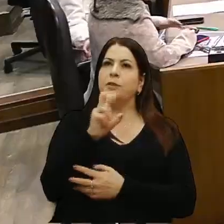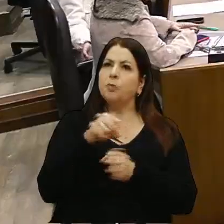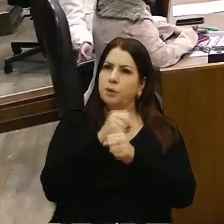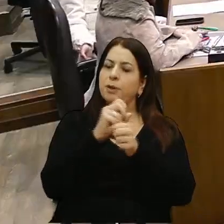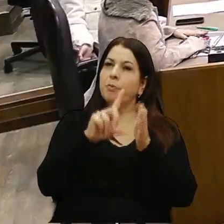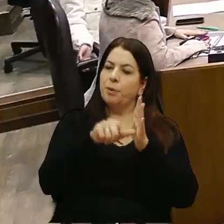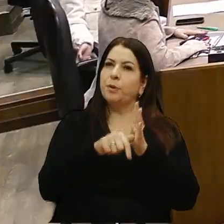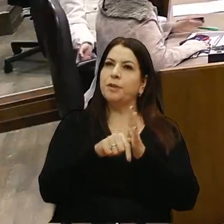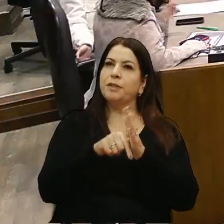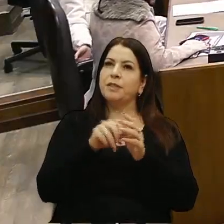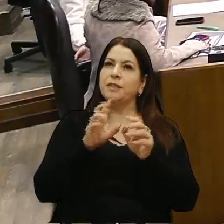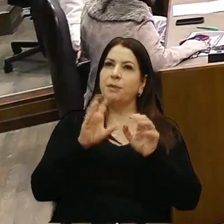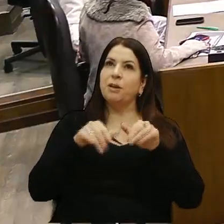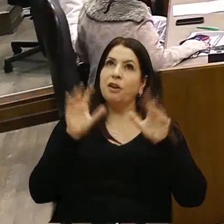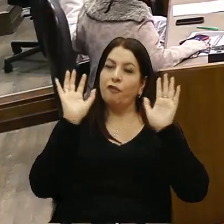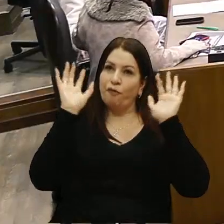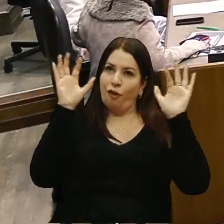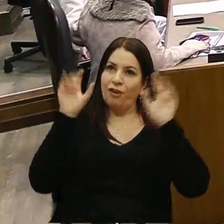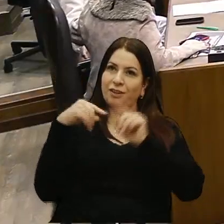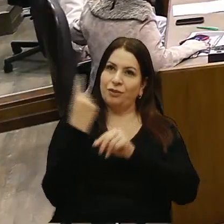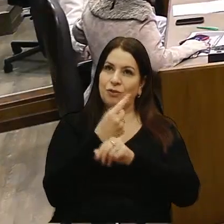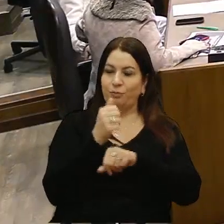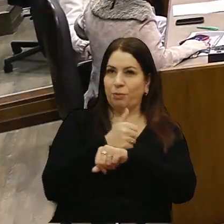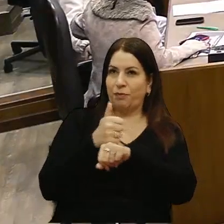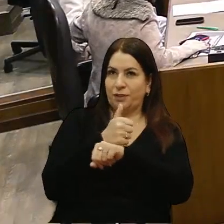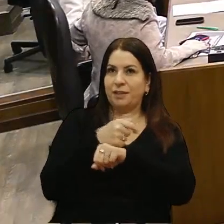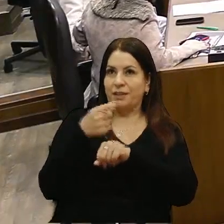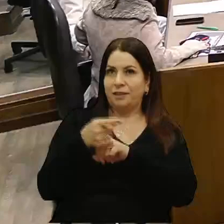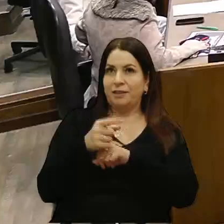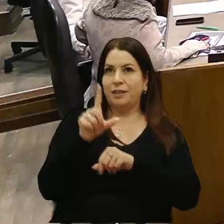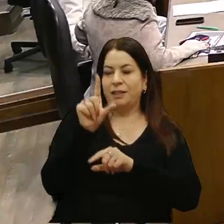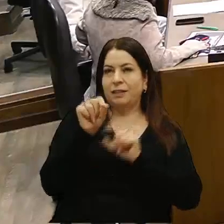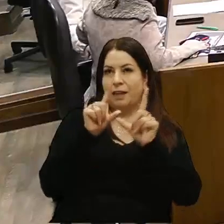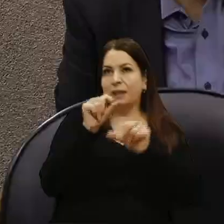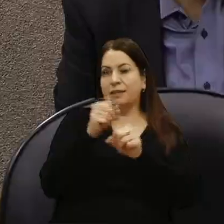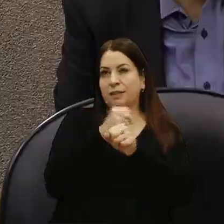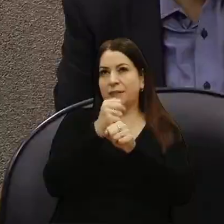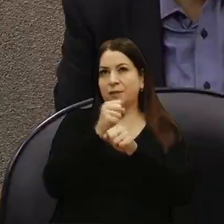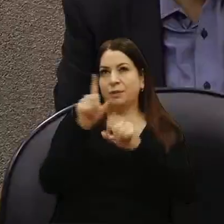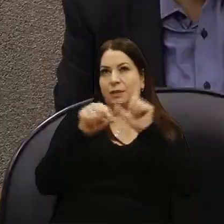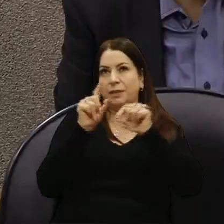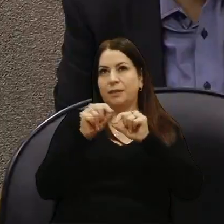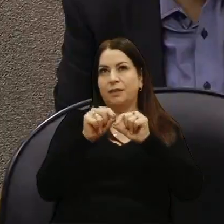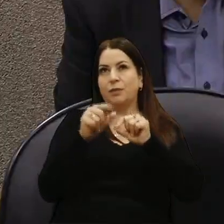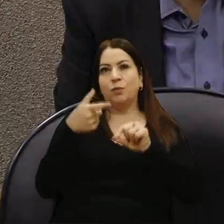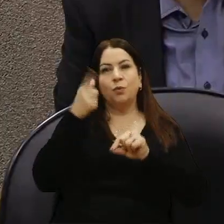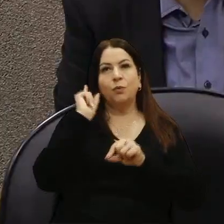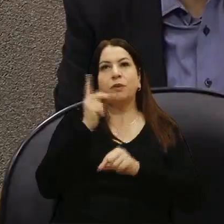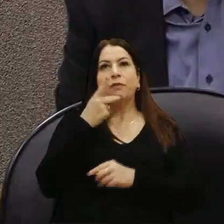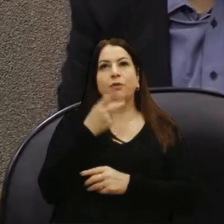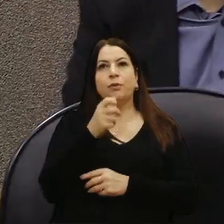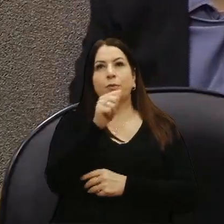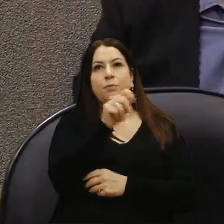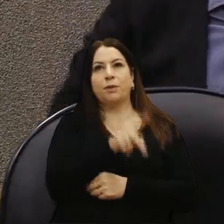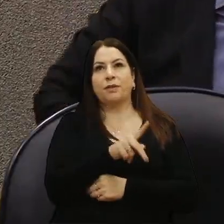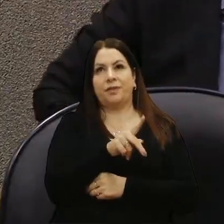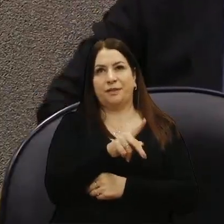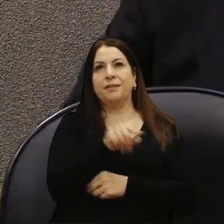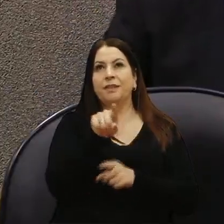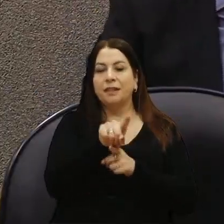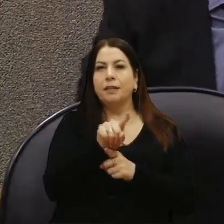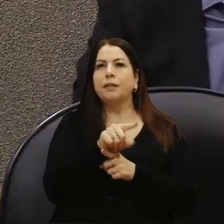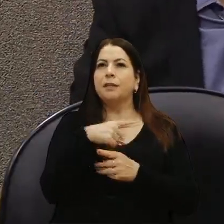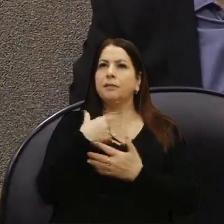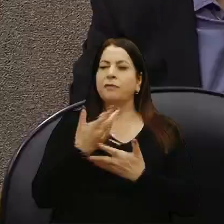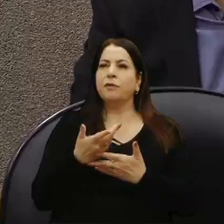anos jogando vôlei, liga profissional e 10 anos na seleção brasileira, ontem anunciou sua aposentadoria do vôlei. Ele que fez